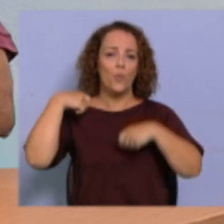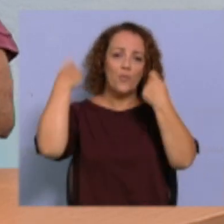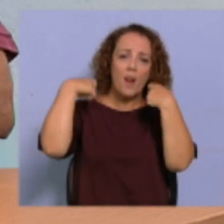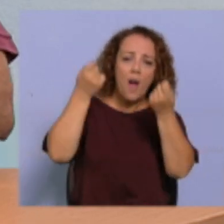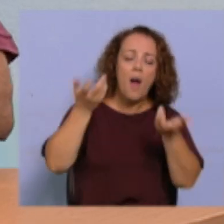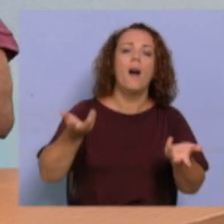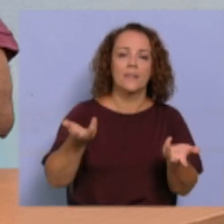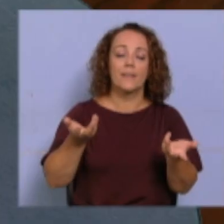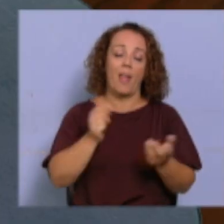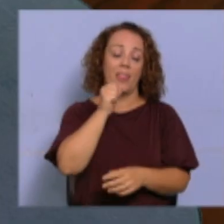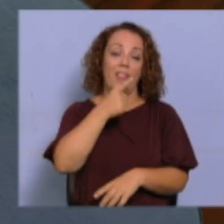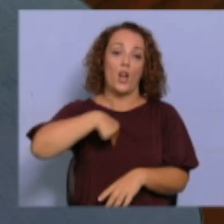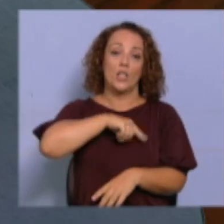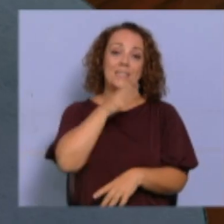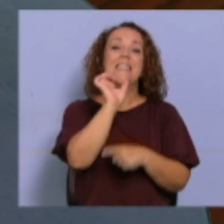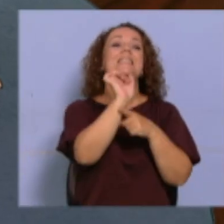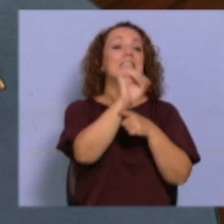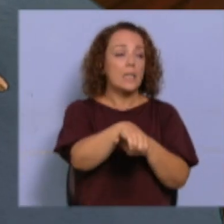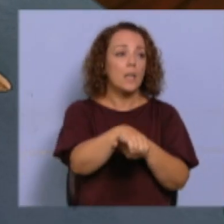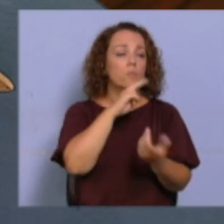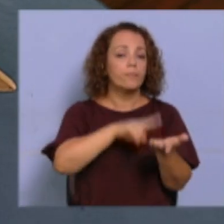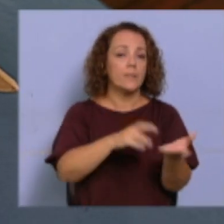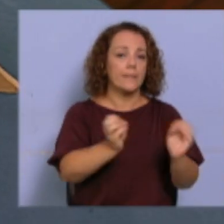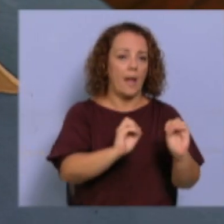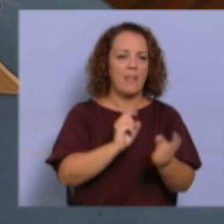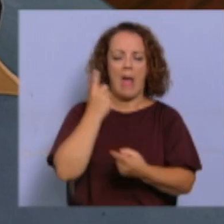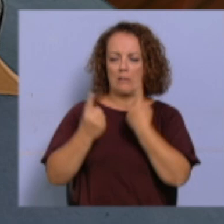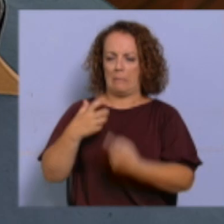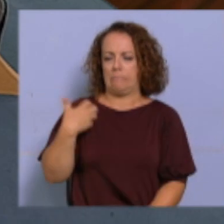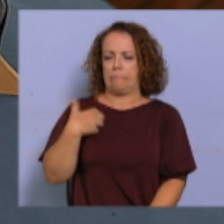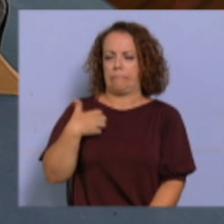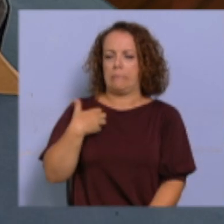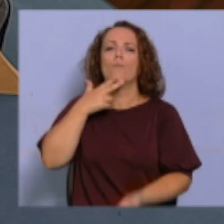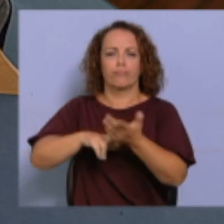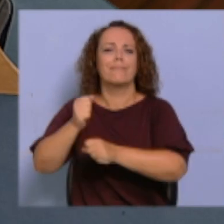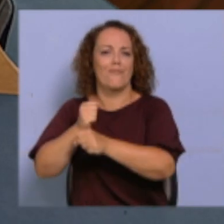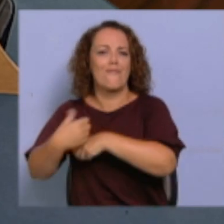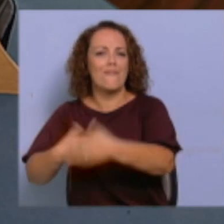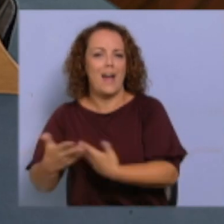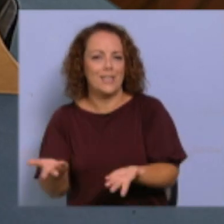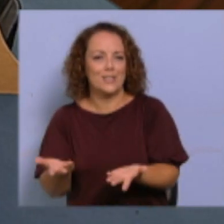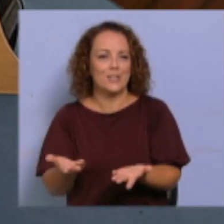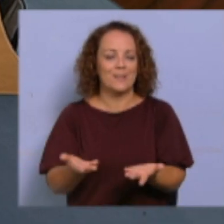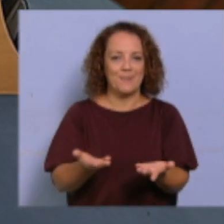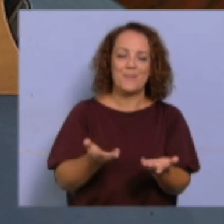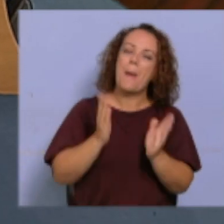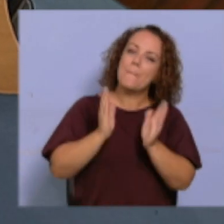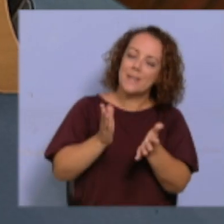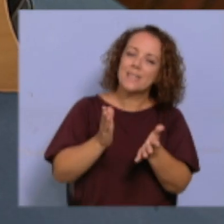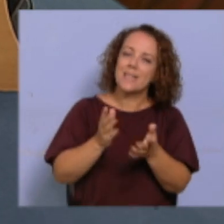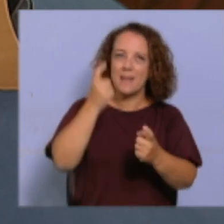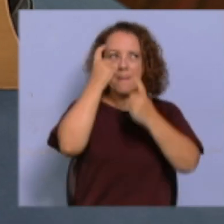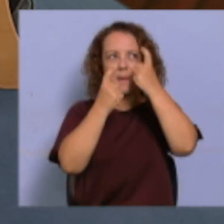muitas vezes dizemos sim e nada. E outras vezes resmungamos, mas depois fazemos. E há que tirar daí, de facto,